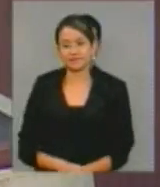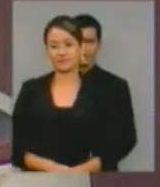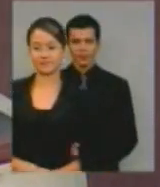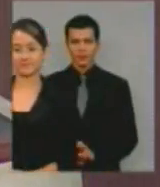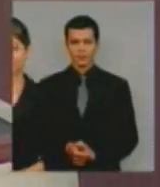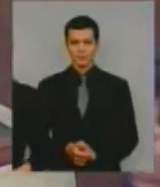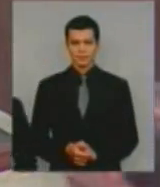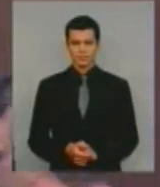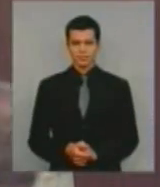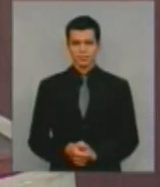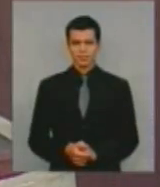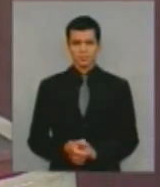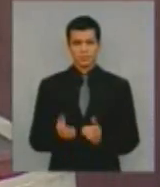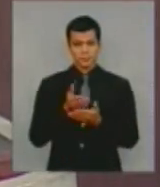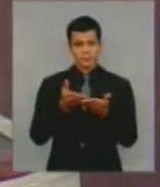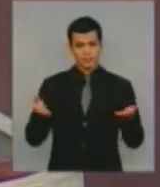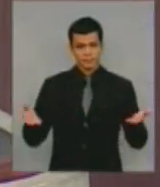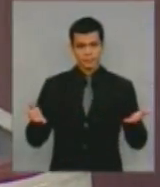Senhoras